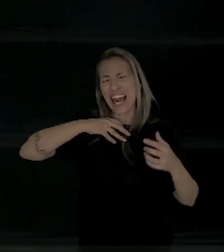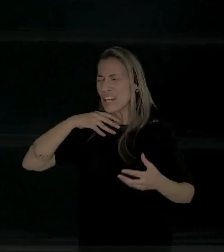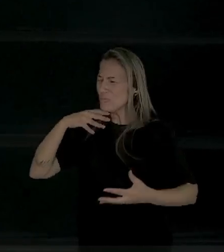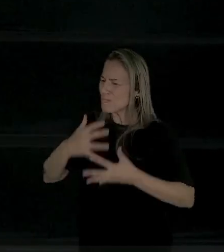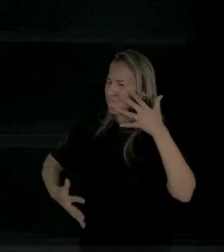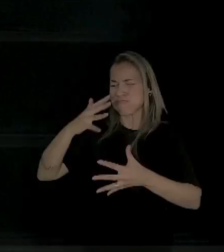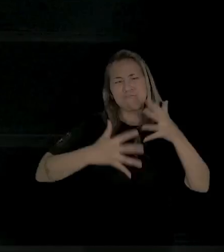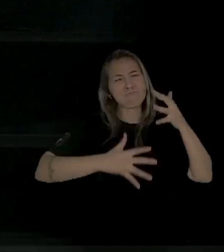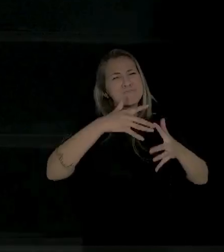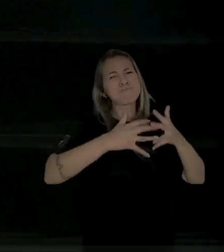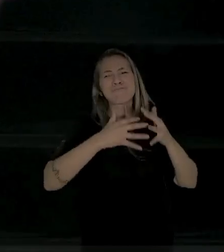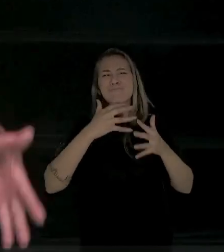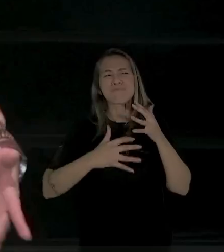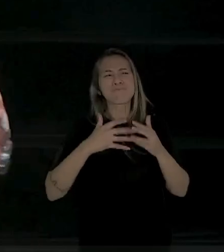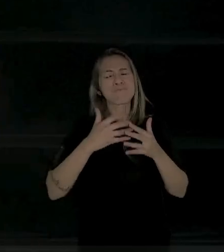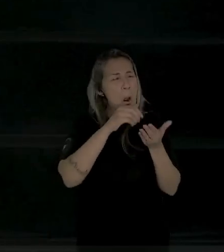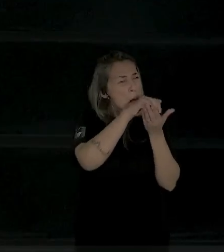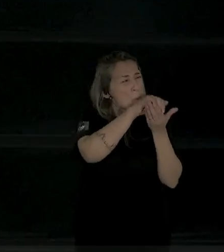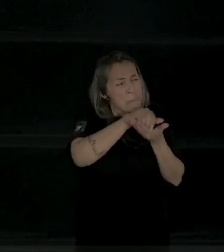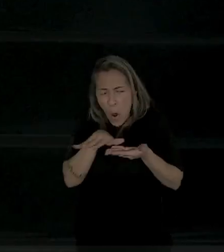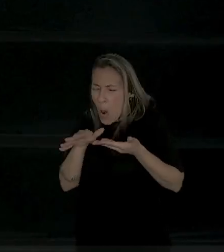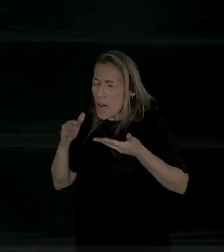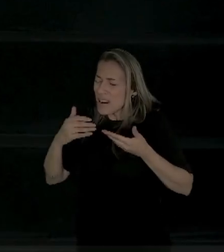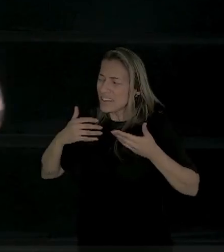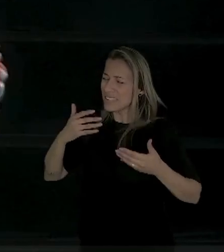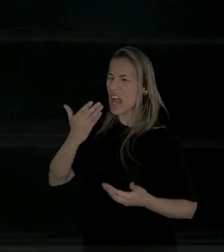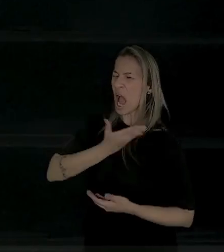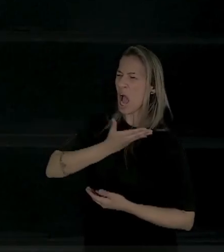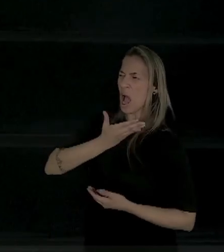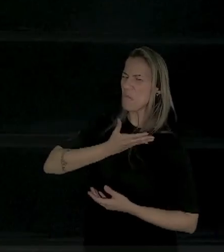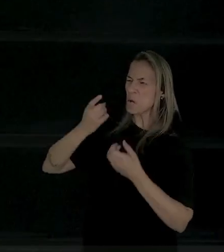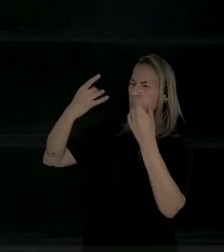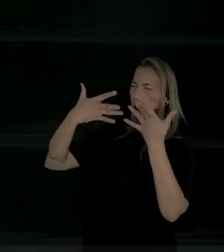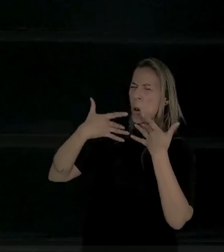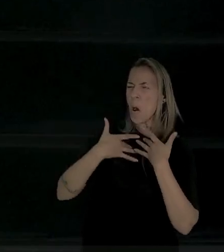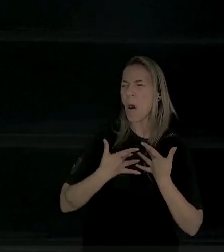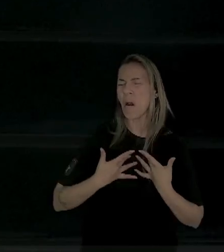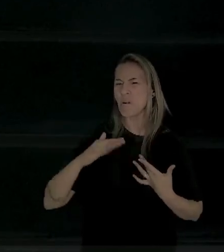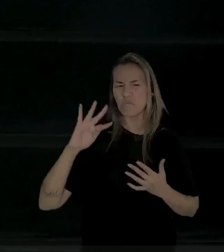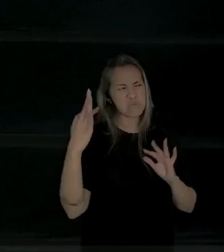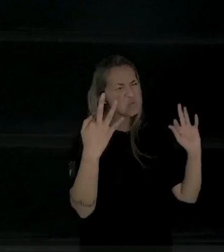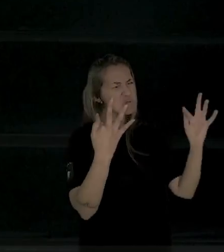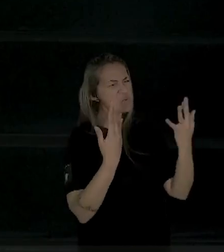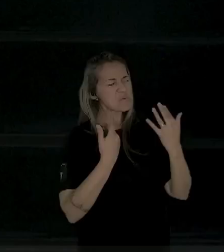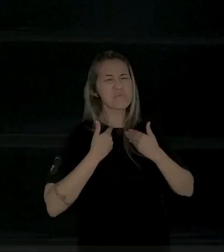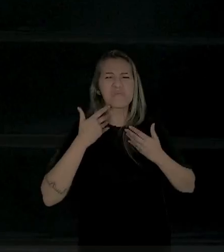mudam os meus empregos, terremotos mudam minhas amizades, terremotos podem mudar meu padrão de